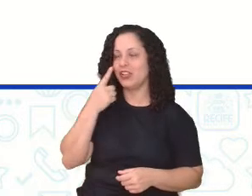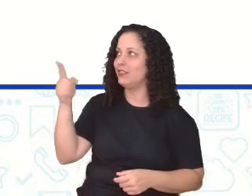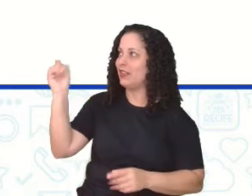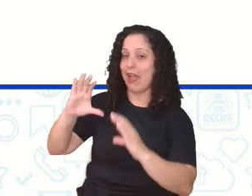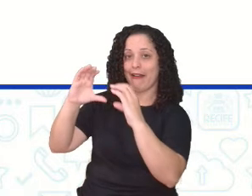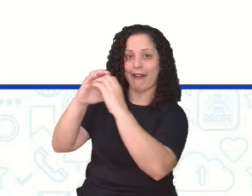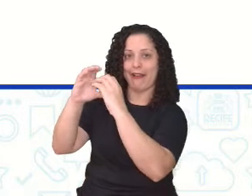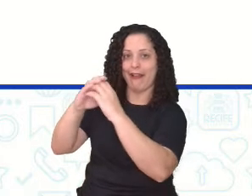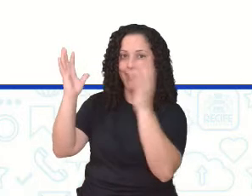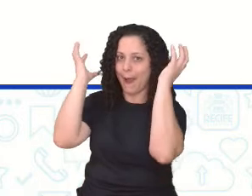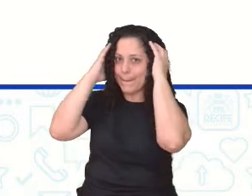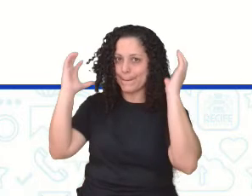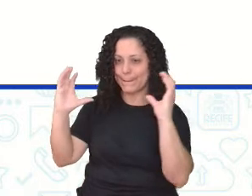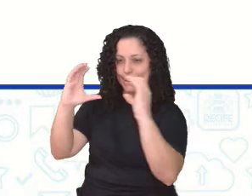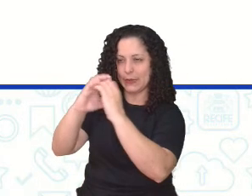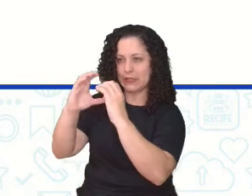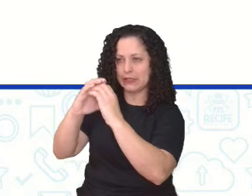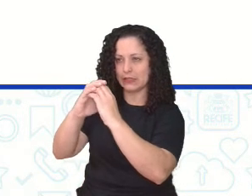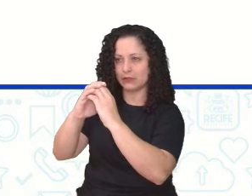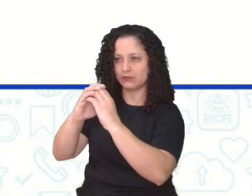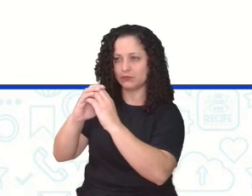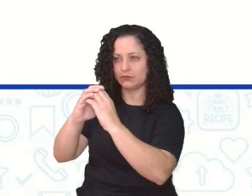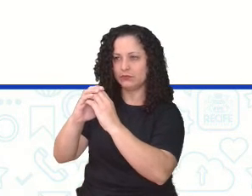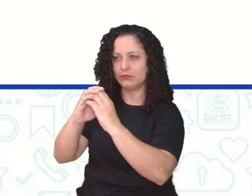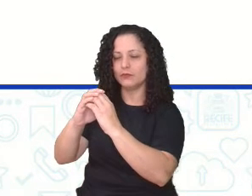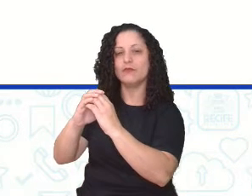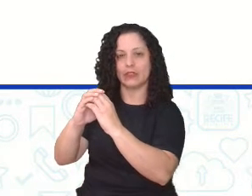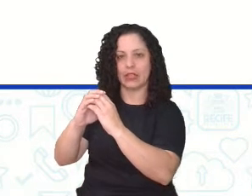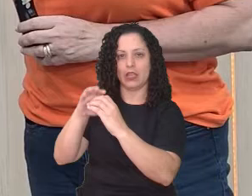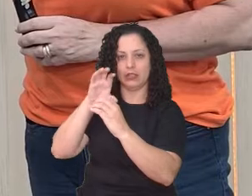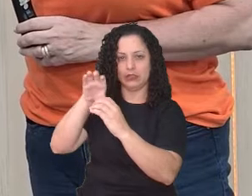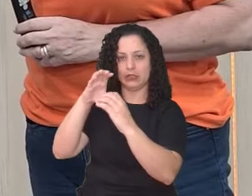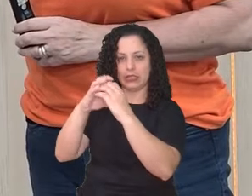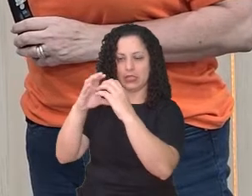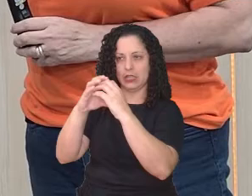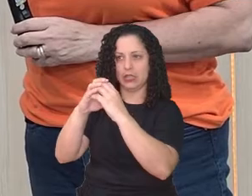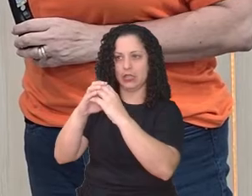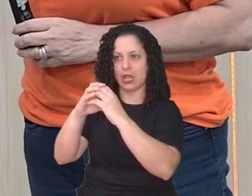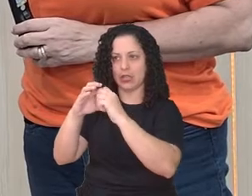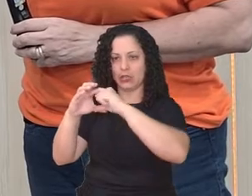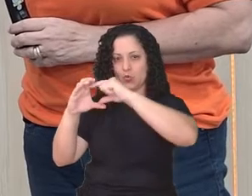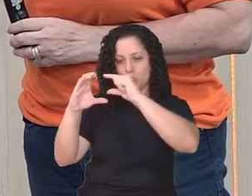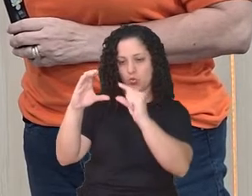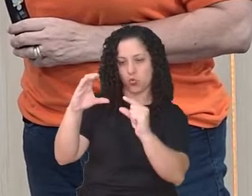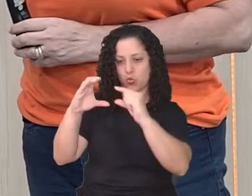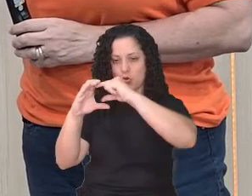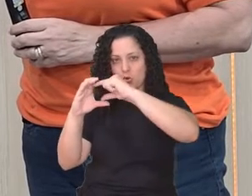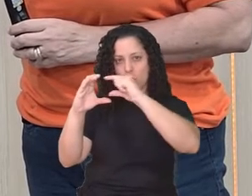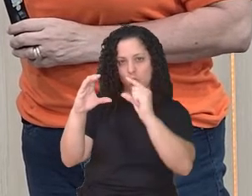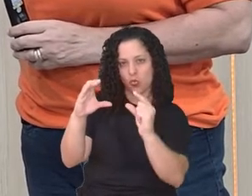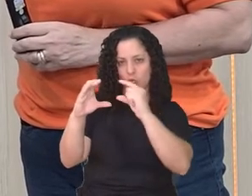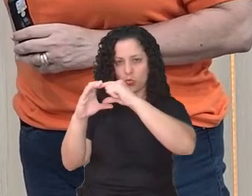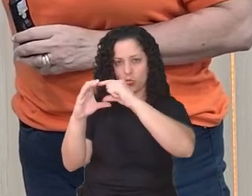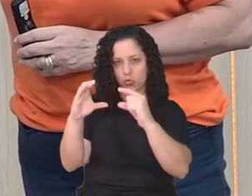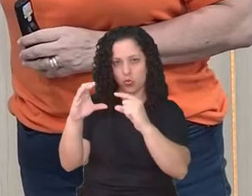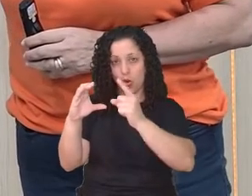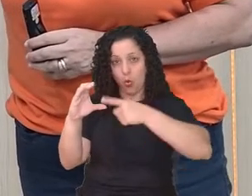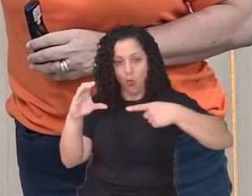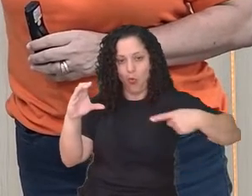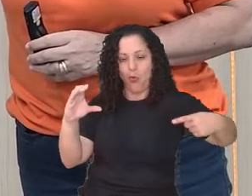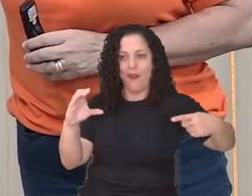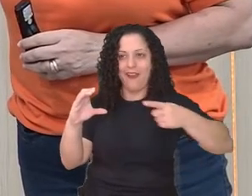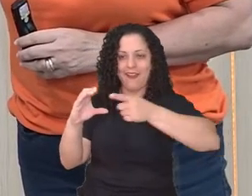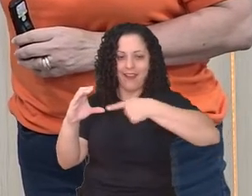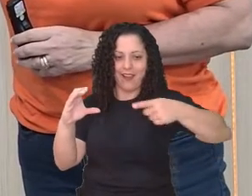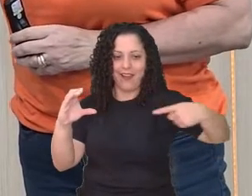espermatozoide, a cabeça, olha, com o núcleo, com o acrossomo. Aqui ele tem uma parte de microtúbulos e aí a